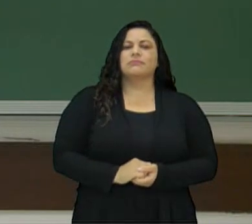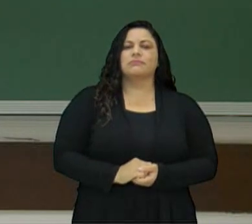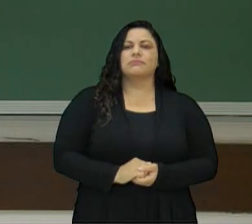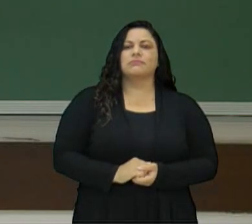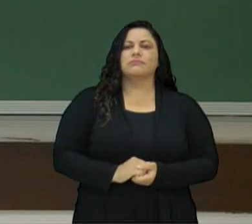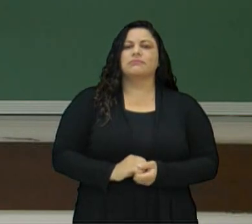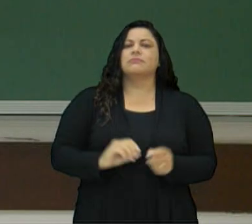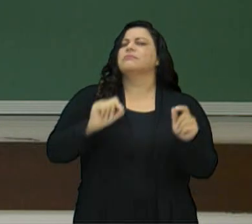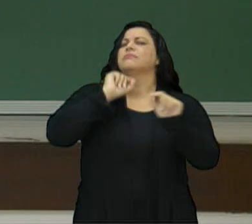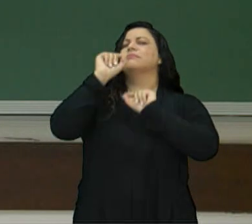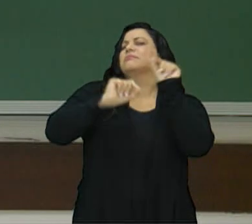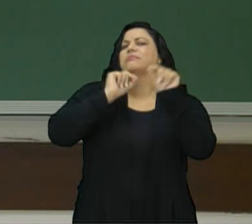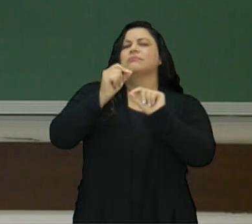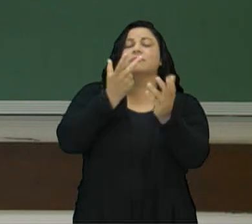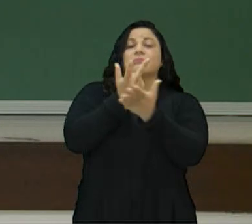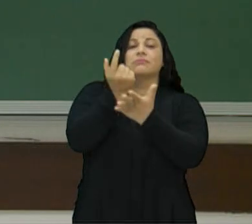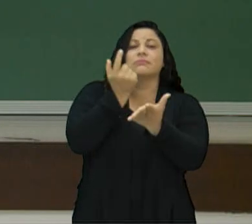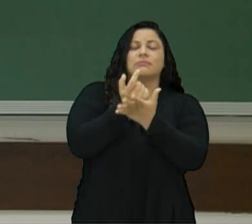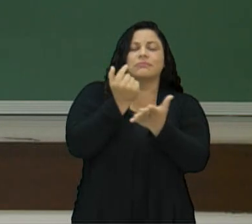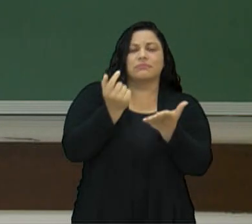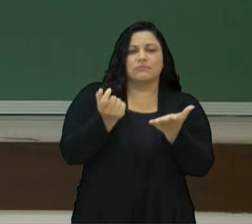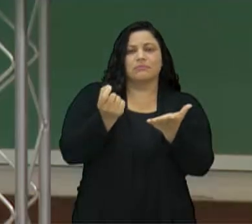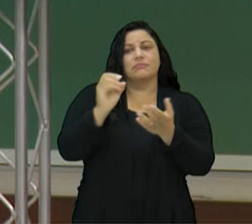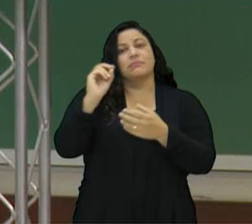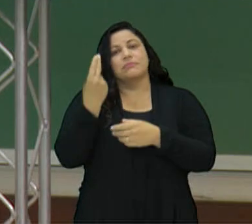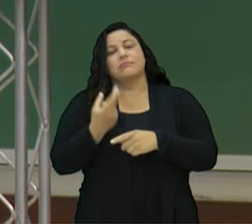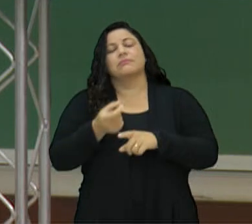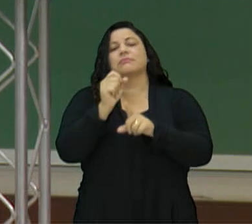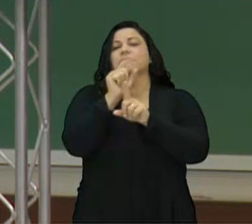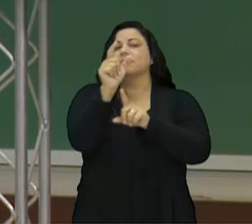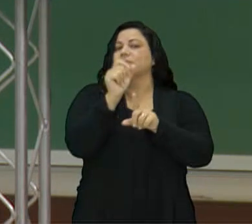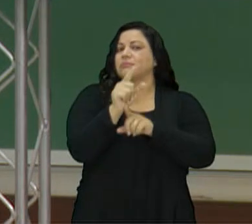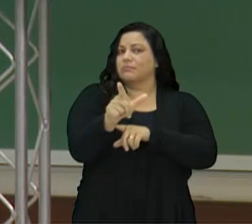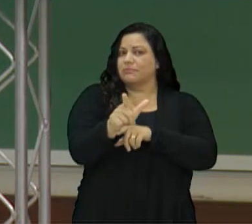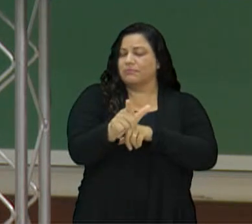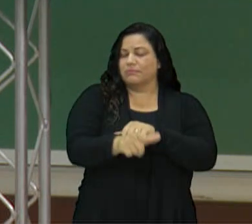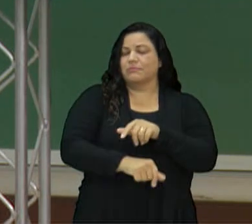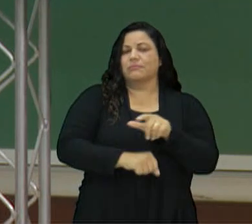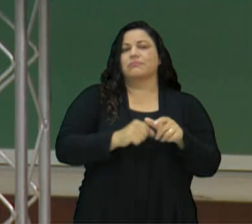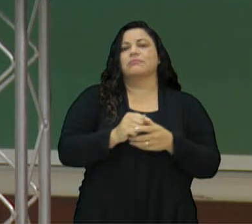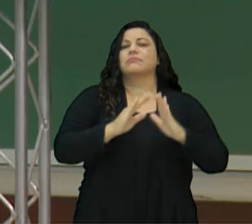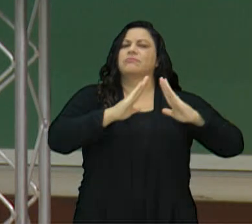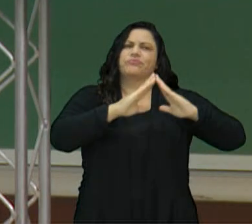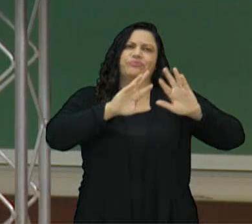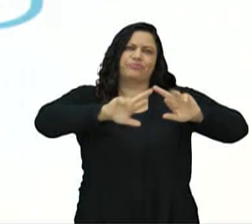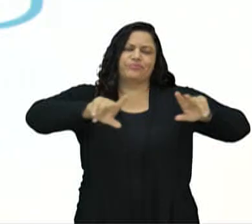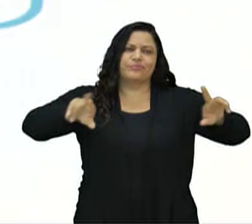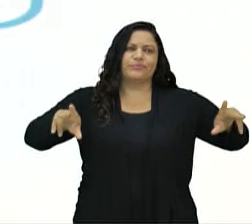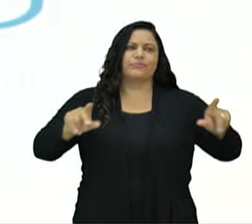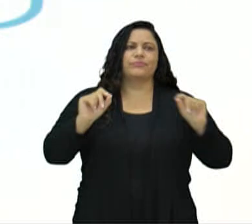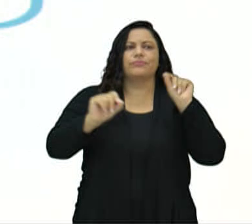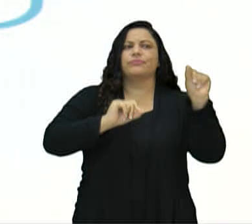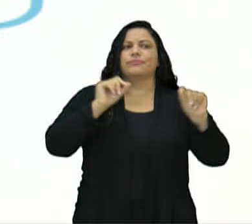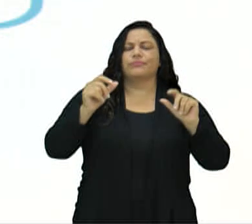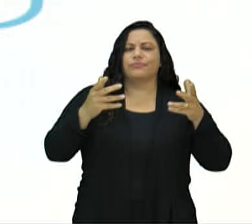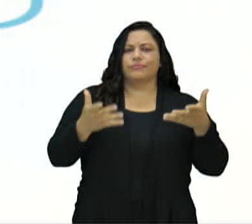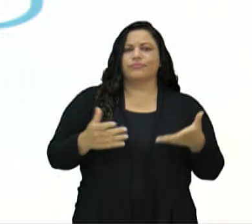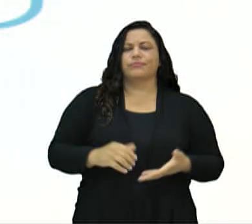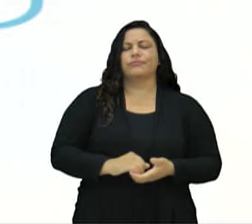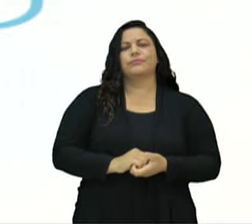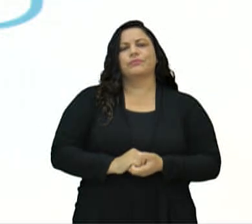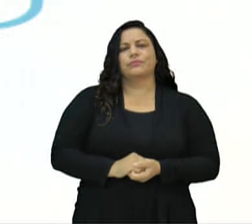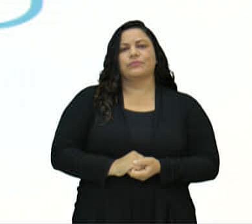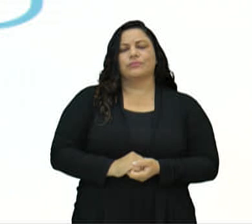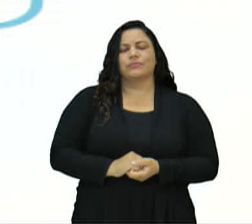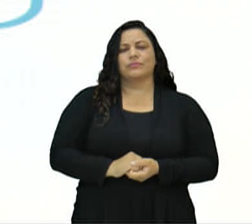ou alquilar um imóvel. Número 1, el acceso a los medios de transporte. Esto puede